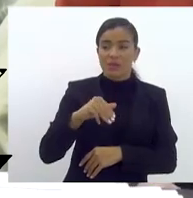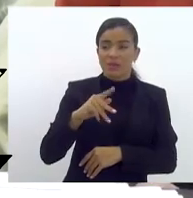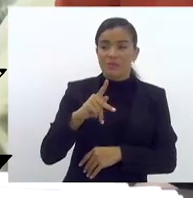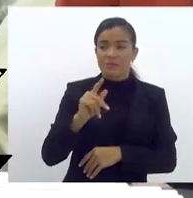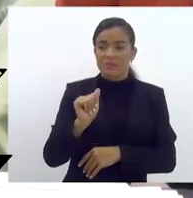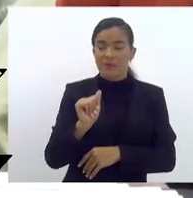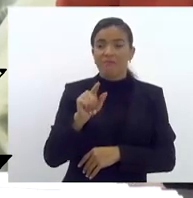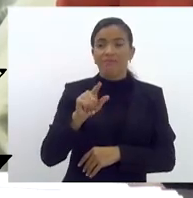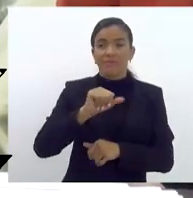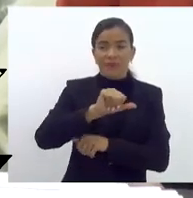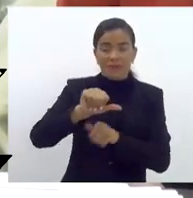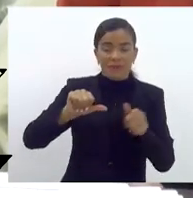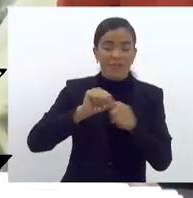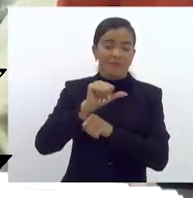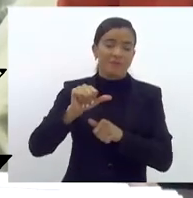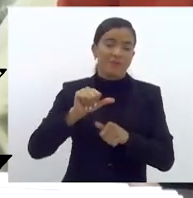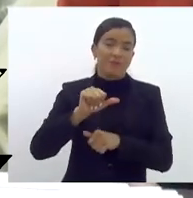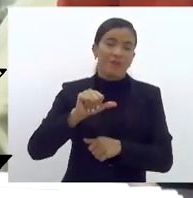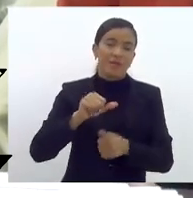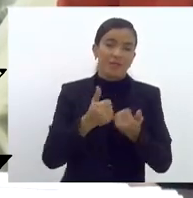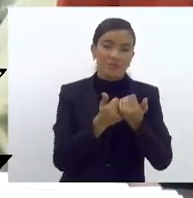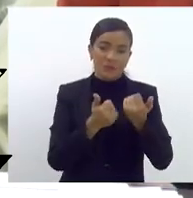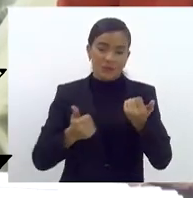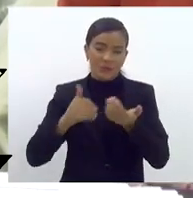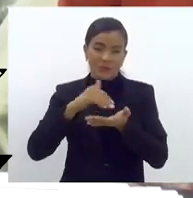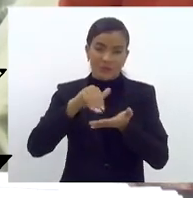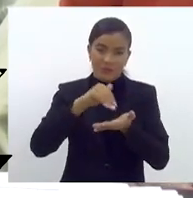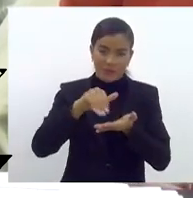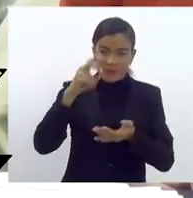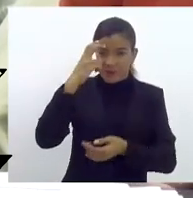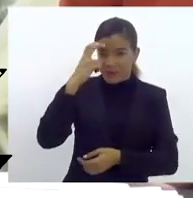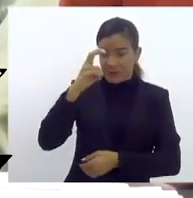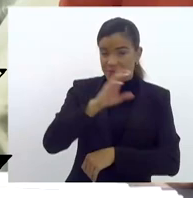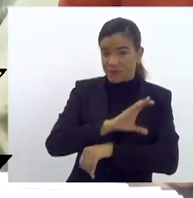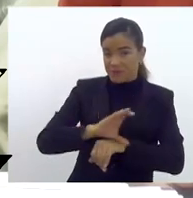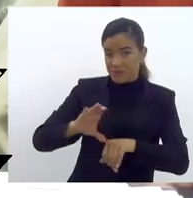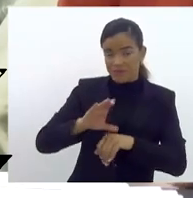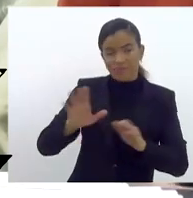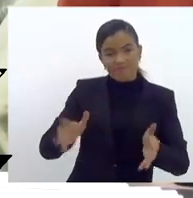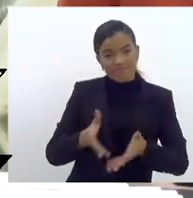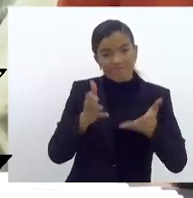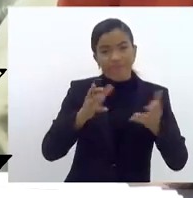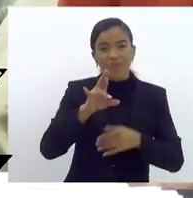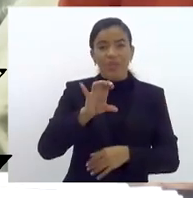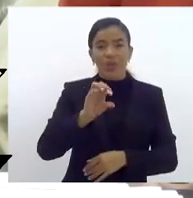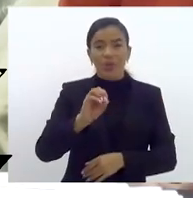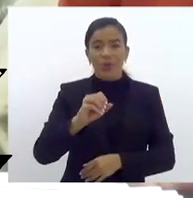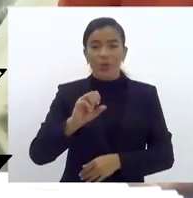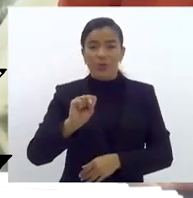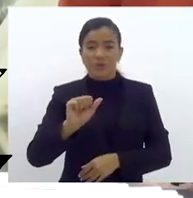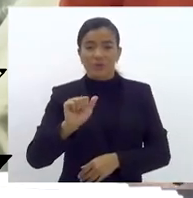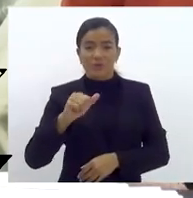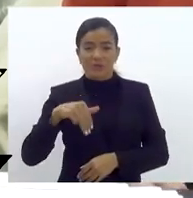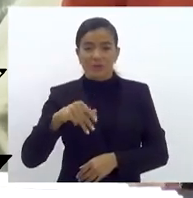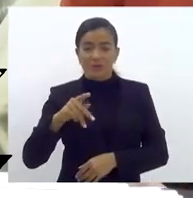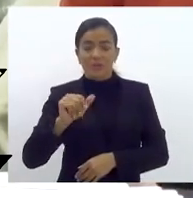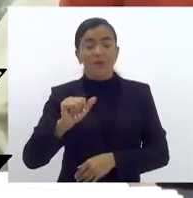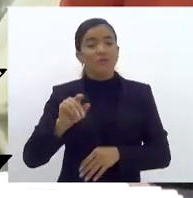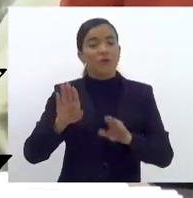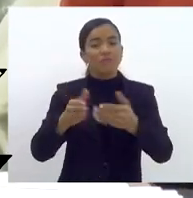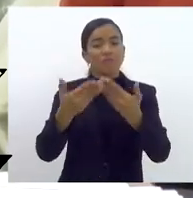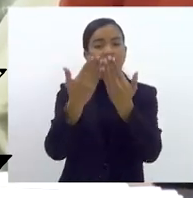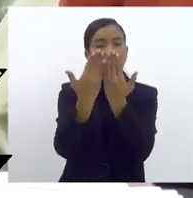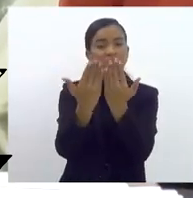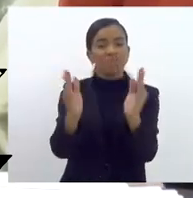ali na subsecretaria de cultura da Baixada Fluminense que é um local que promove Cultura rio-sampa a vários anos atrás foi inaugurada